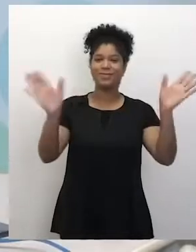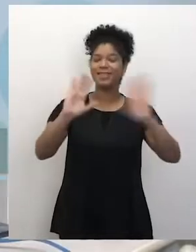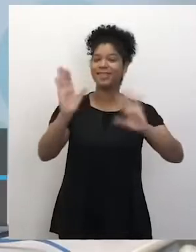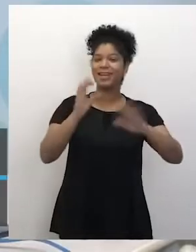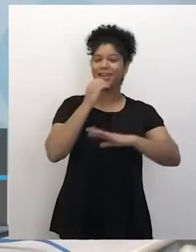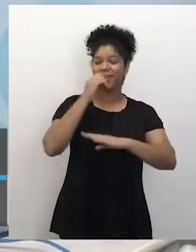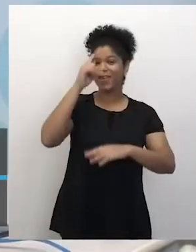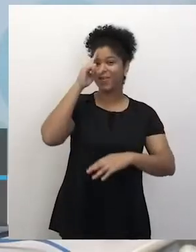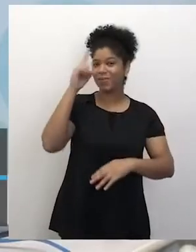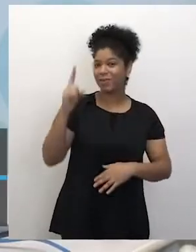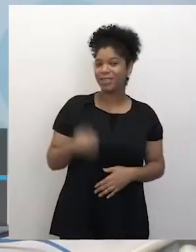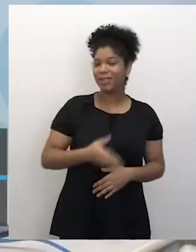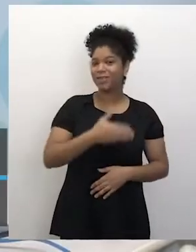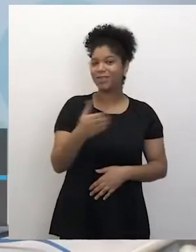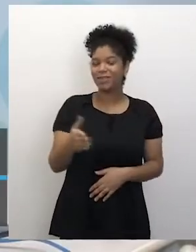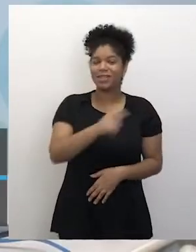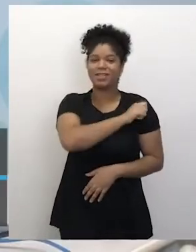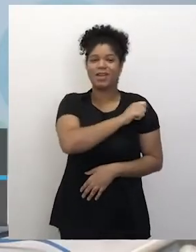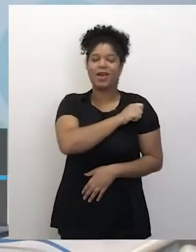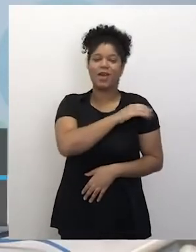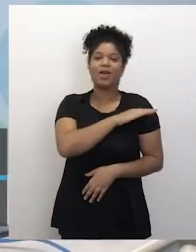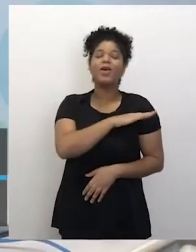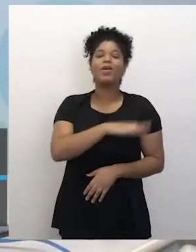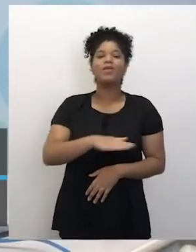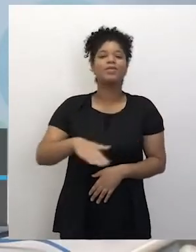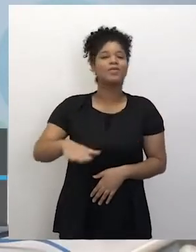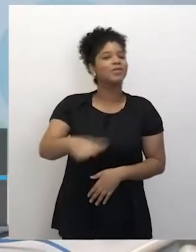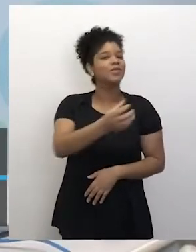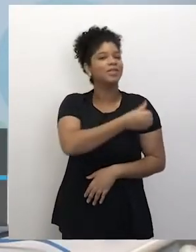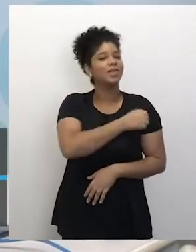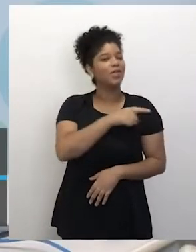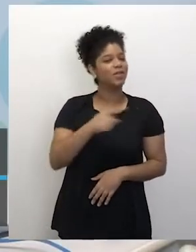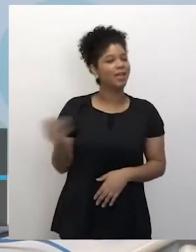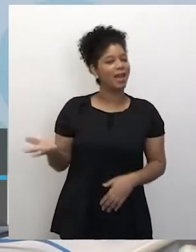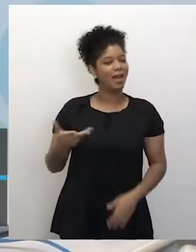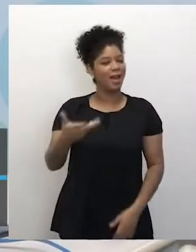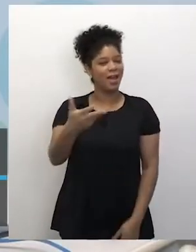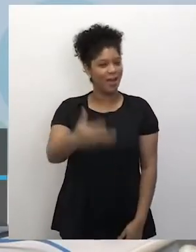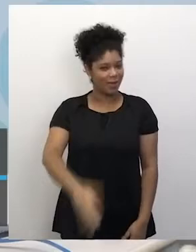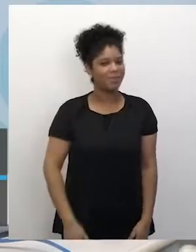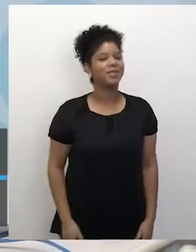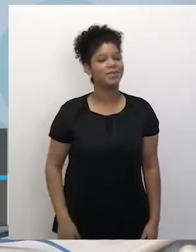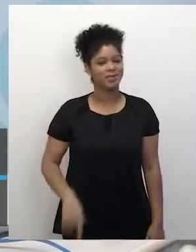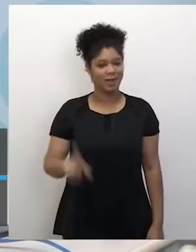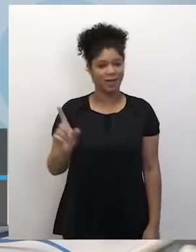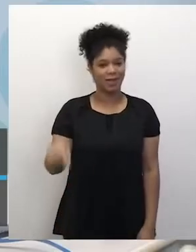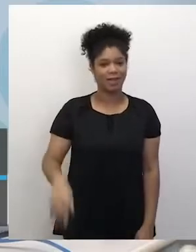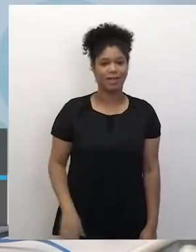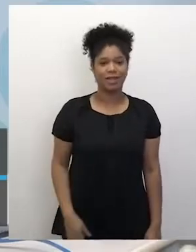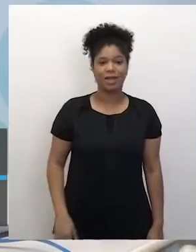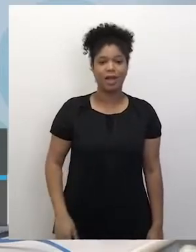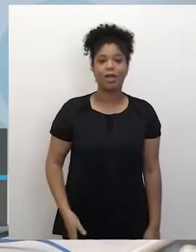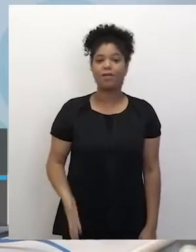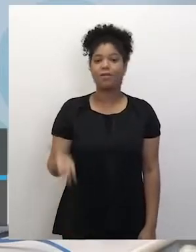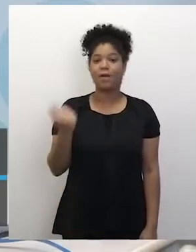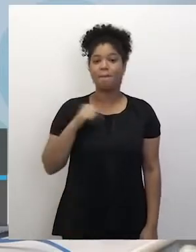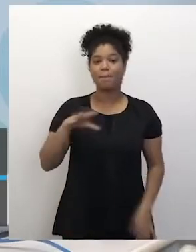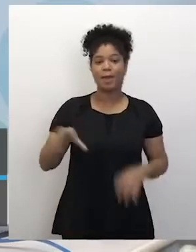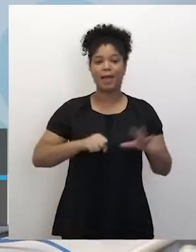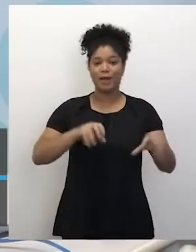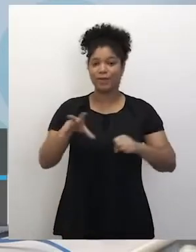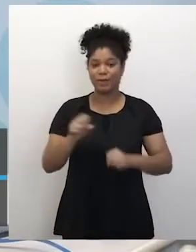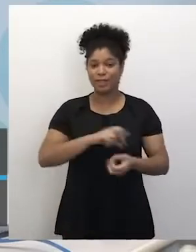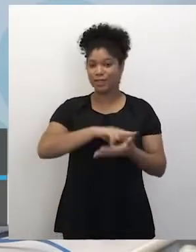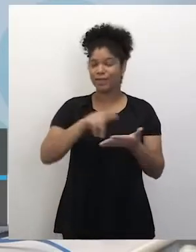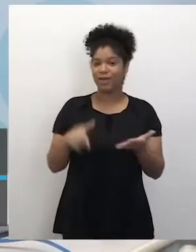Bom dia, garotada do sexto ano, garotada ligeira, acelerada. Vão aí já pegando o material de